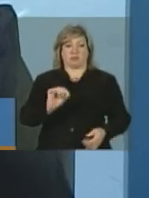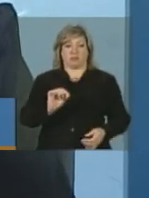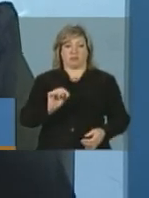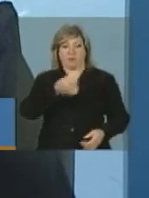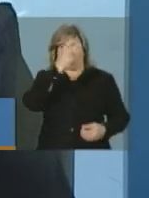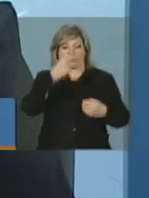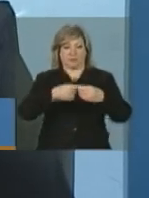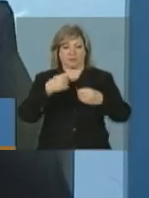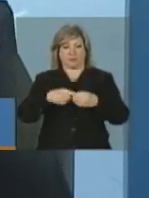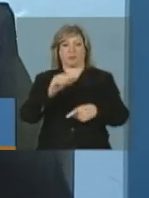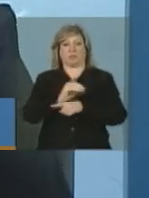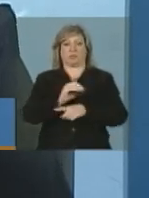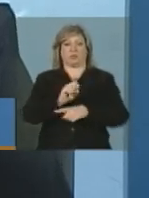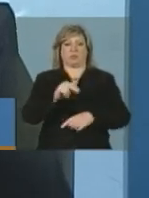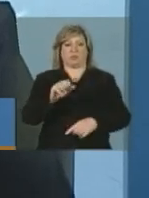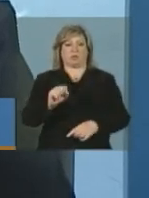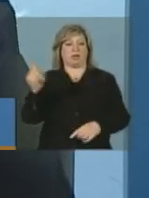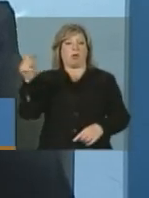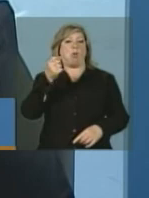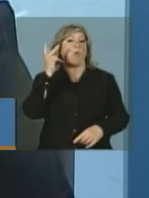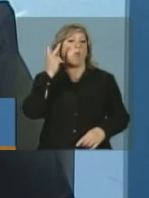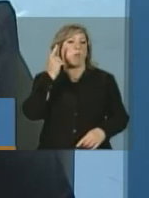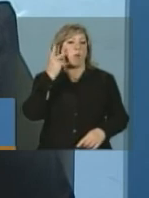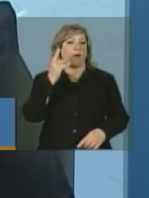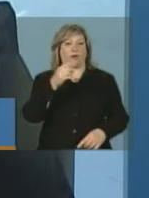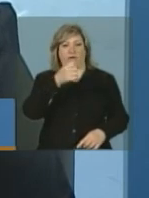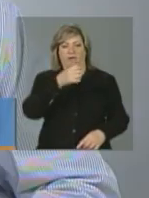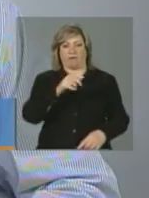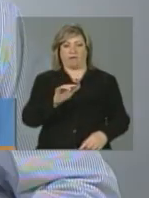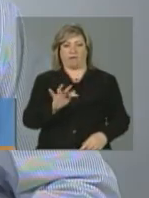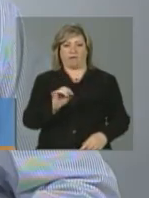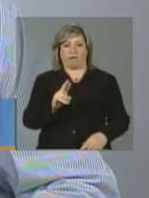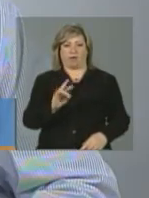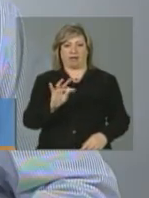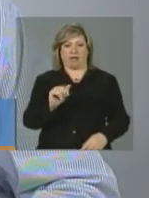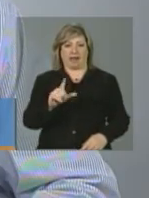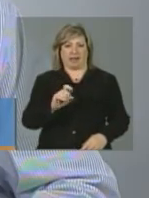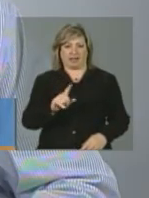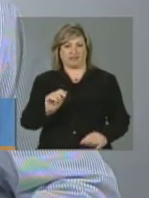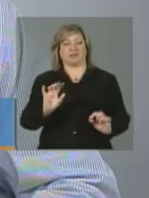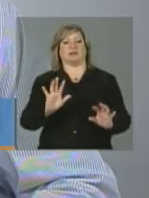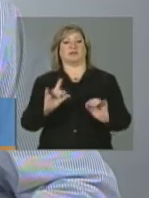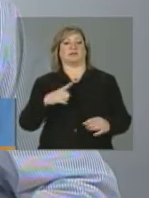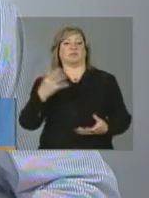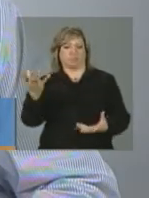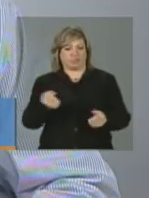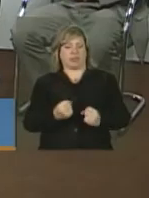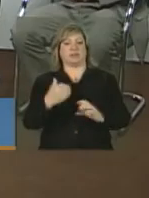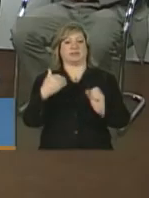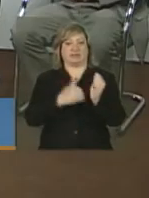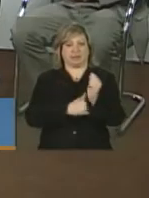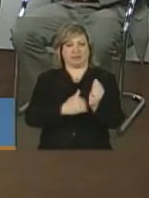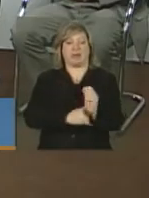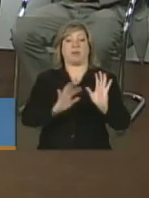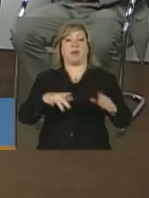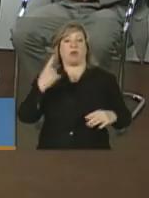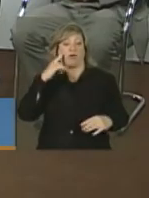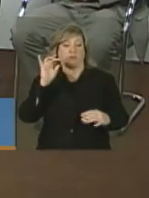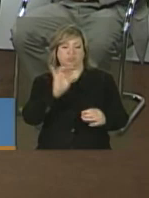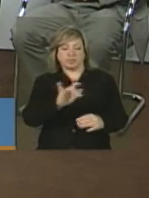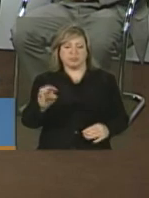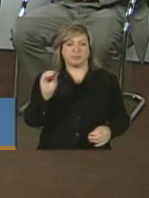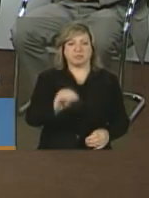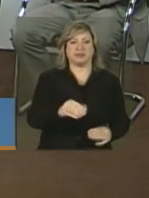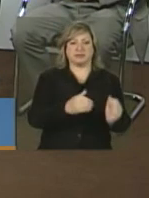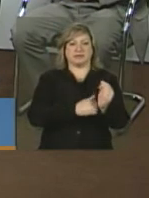Fortaleza recebeu a nova senha. No entanto, quando é digitada, é gerada a seguinte mensagem: credenciais